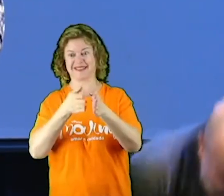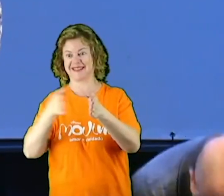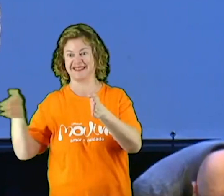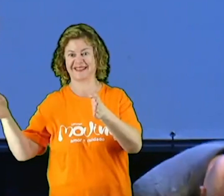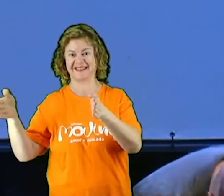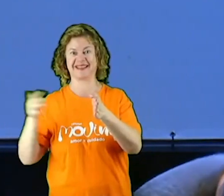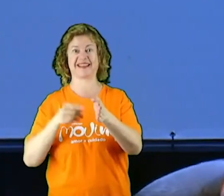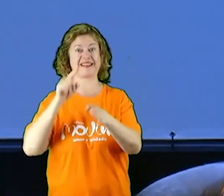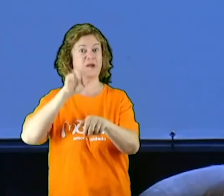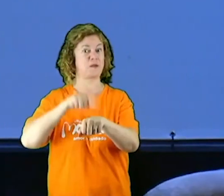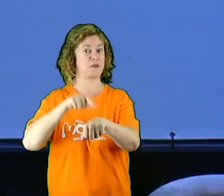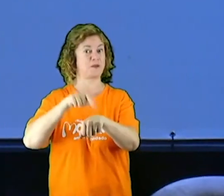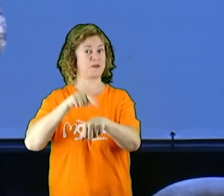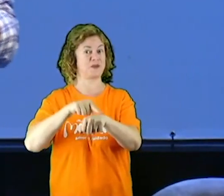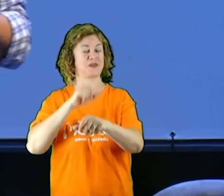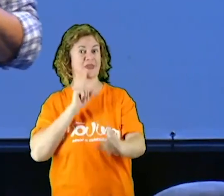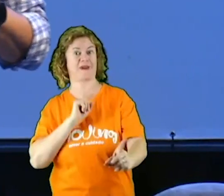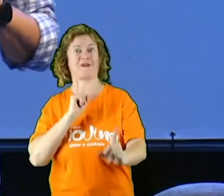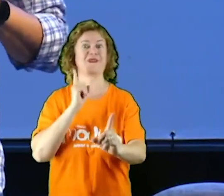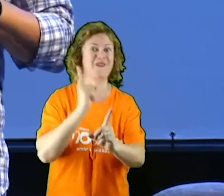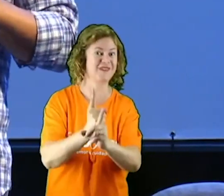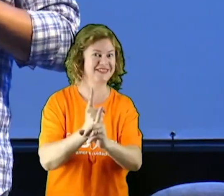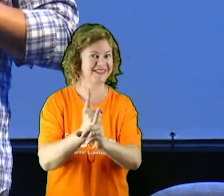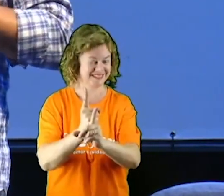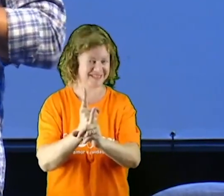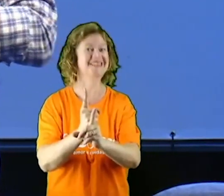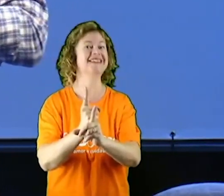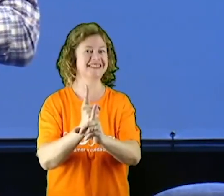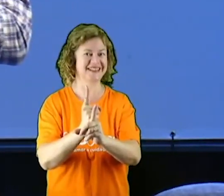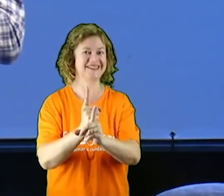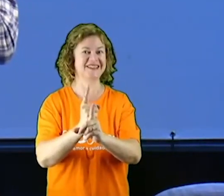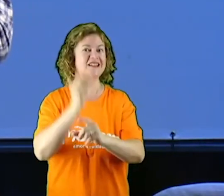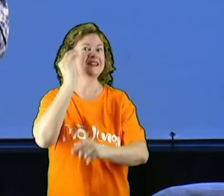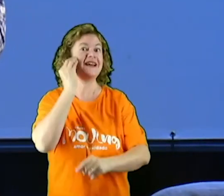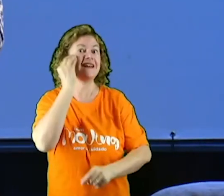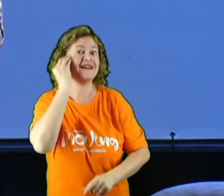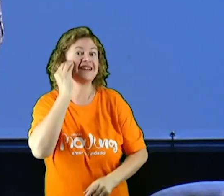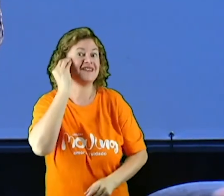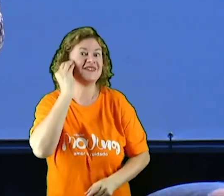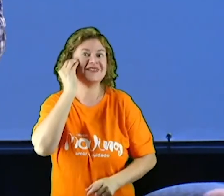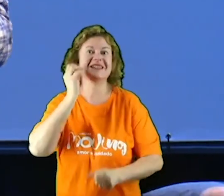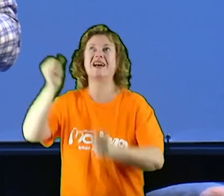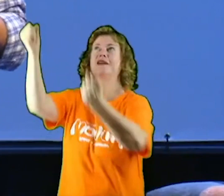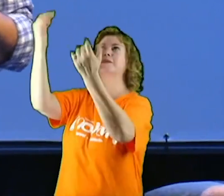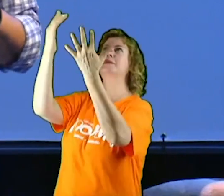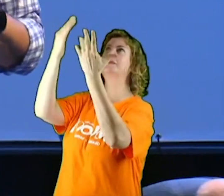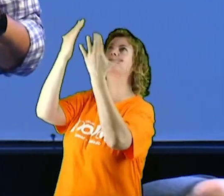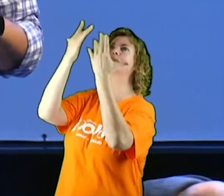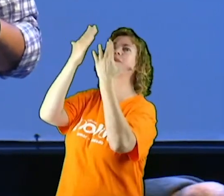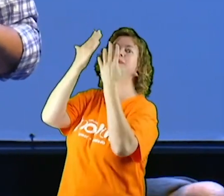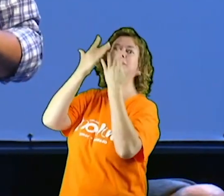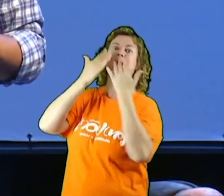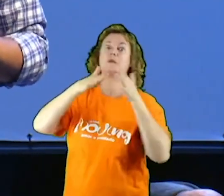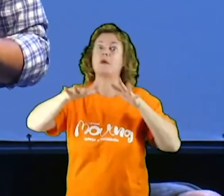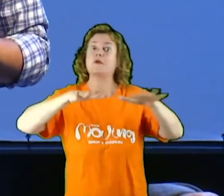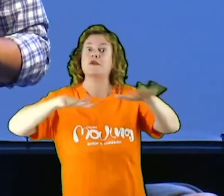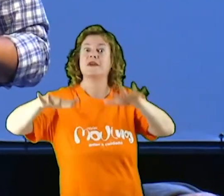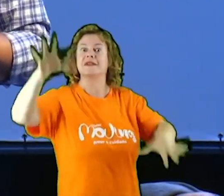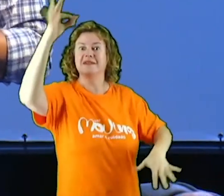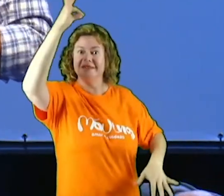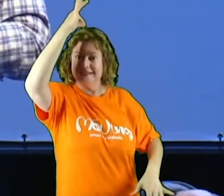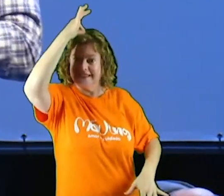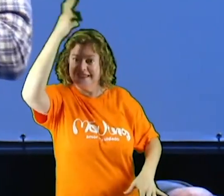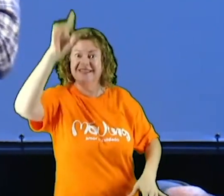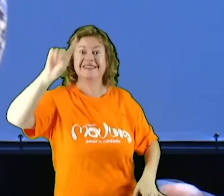a gente vai respirar de novo o hálito do Senhor, a gente vai sentir a presença do mover de Deus. Eu quero falar